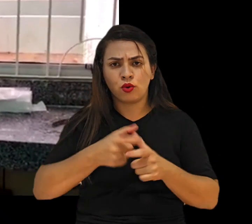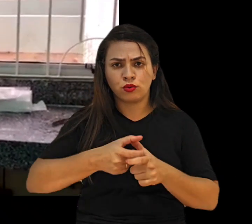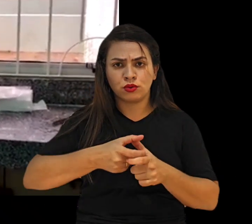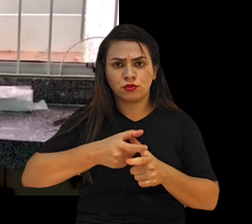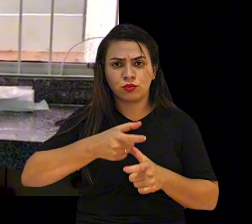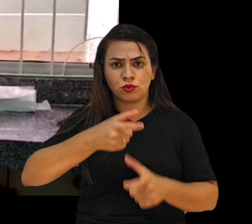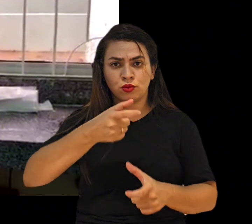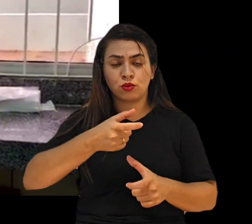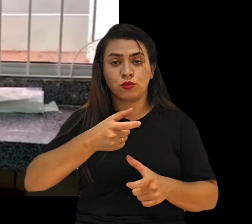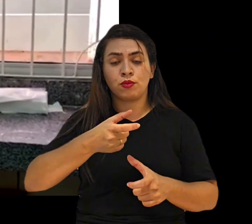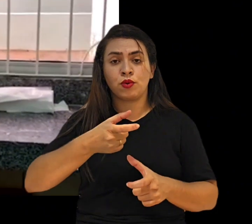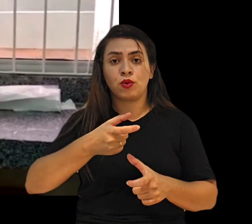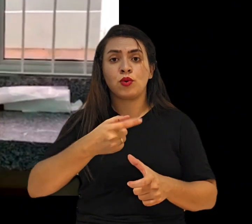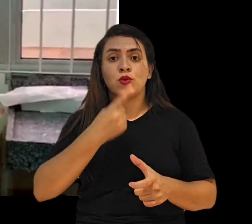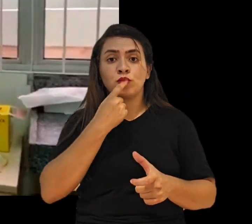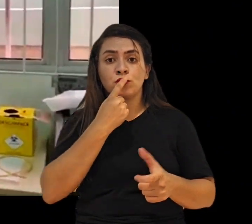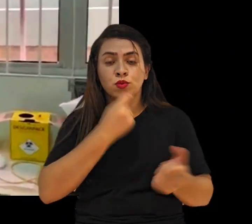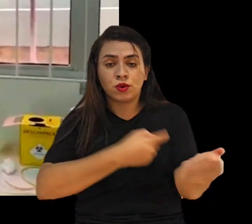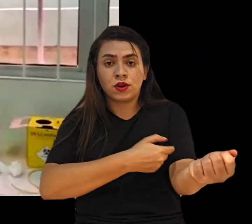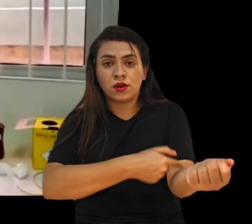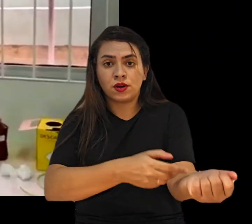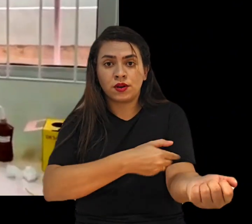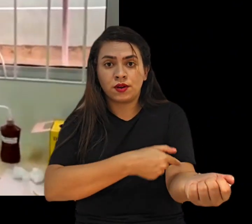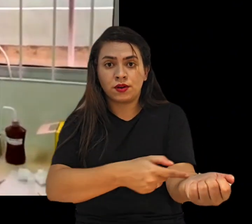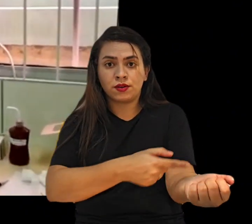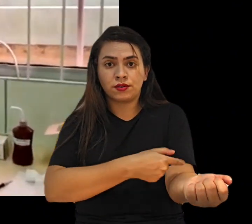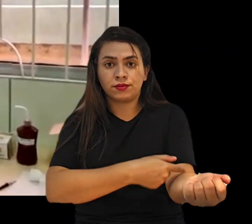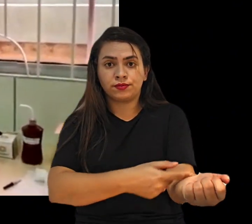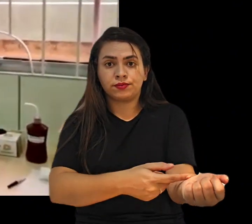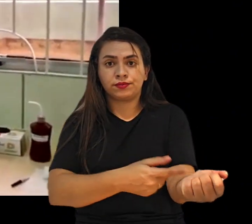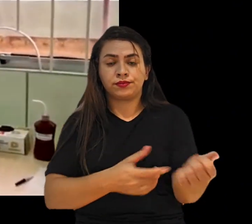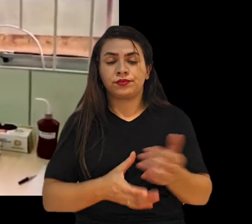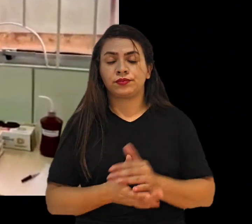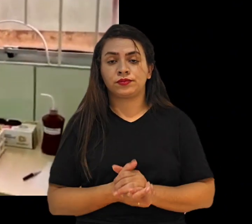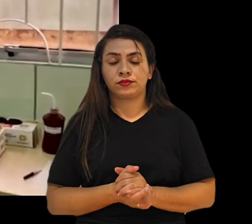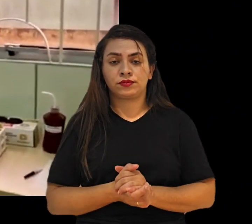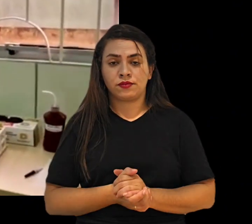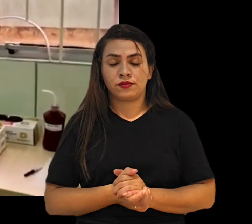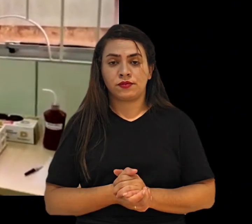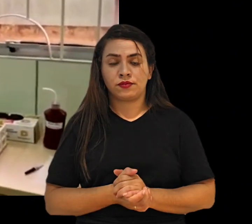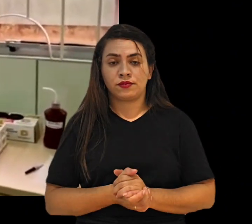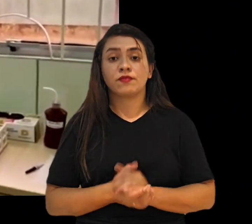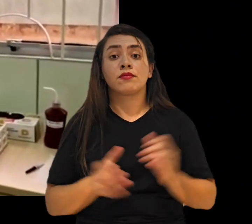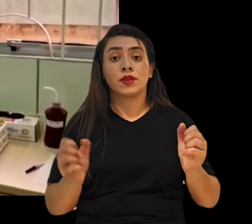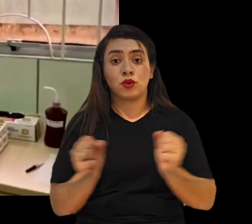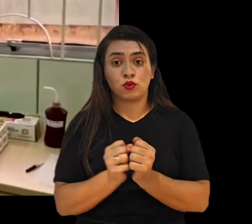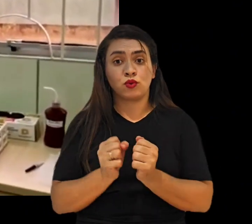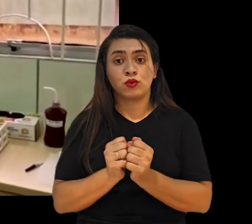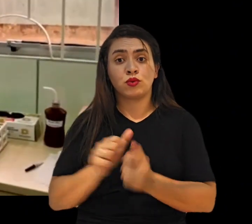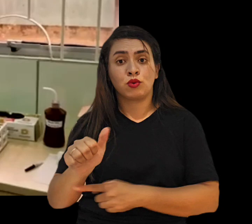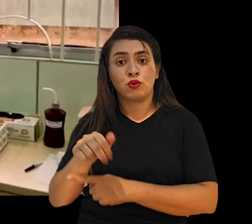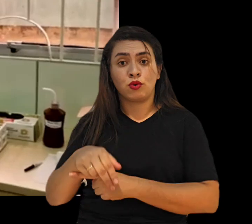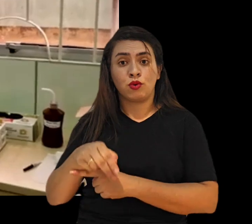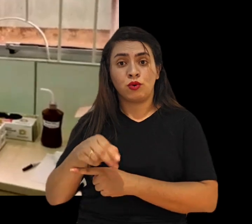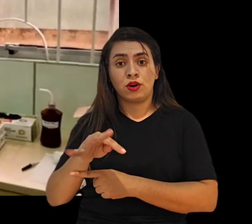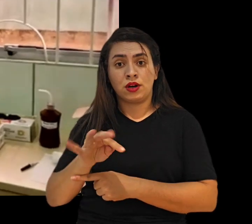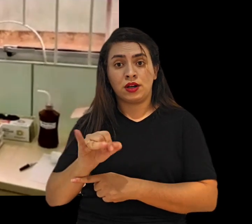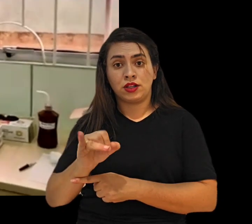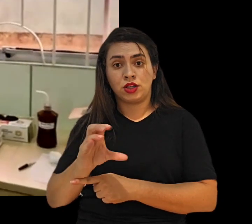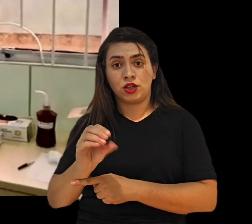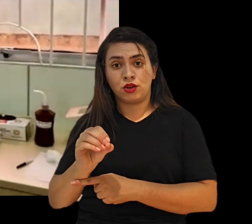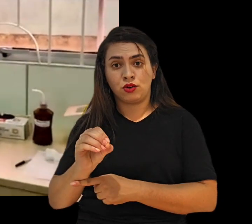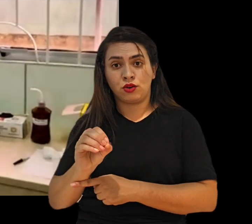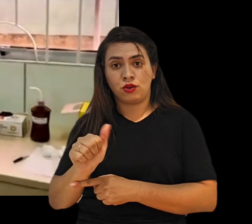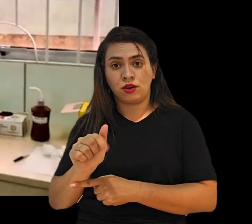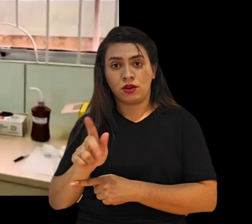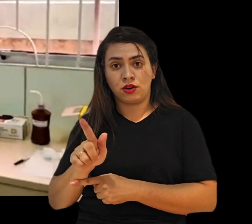E por último a gente deixa para coletar o sangue com o anticoagulante EDTA, que é feito para fazer hemograma. Esse aqui a gente